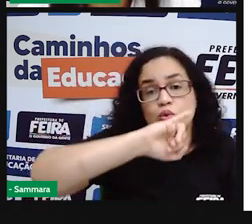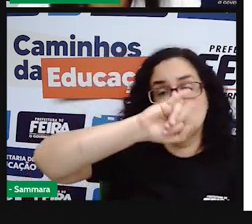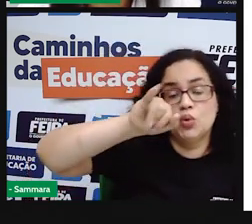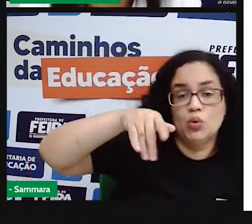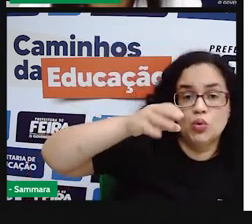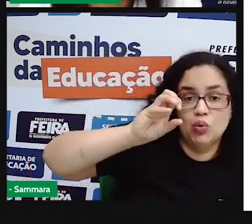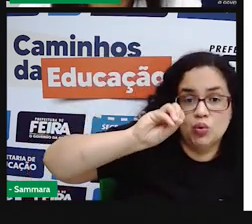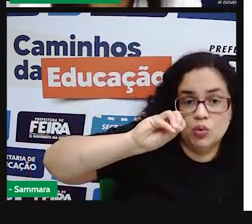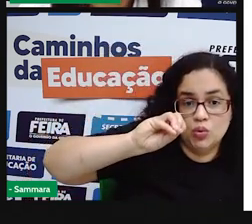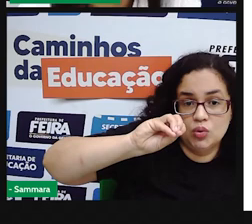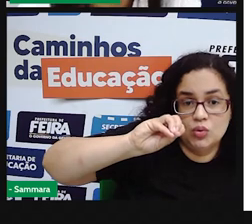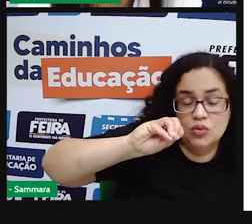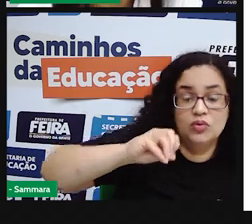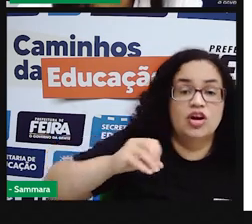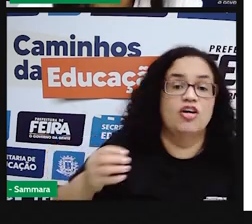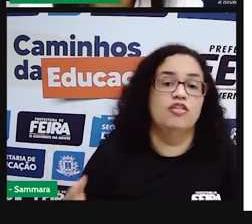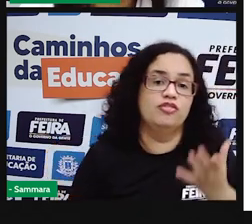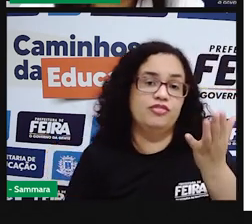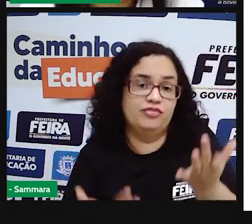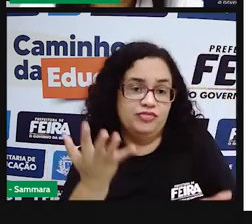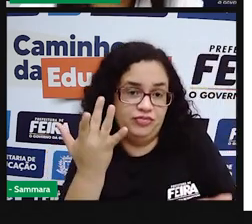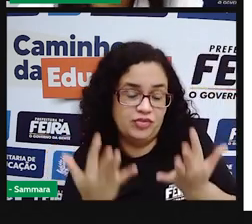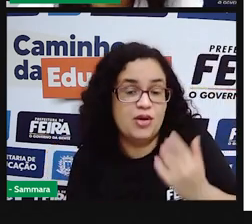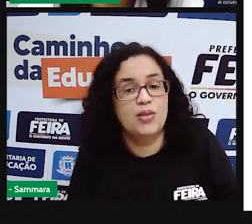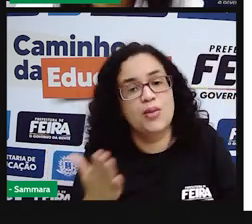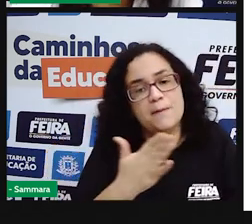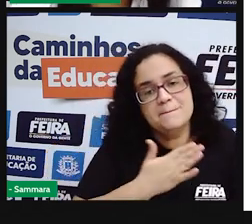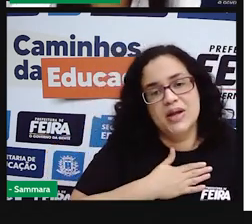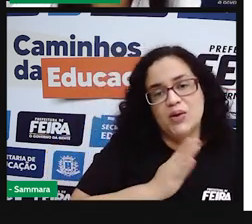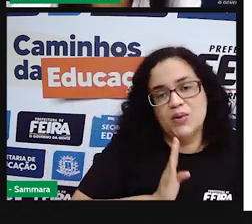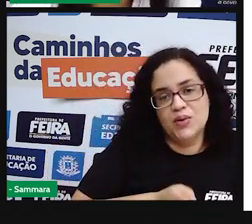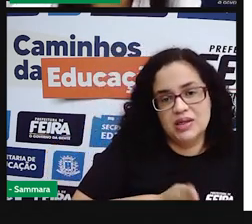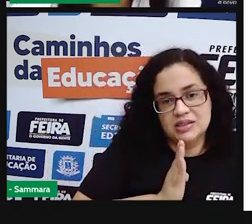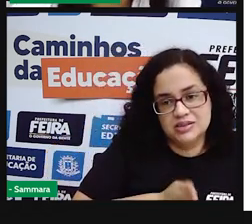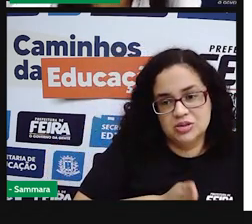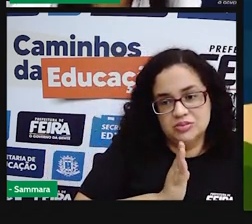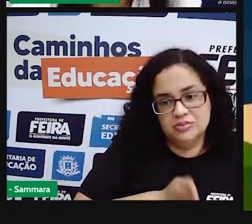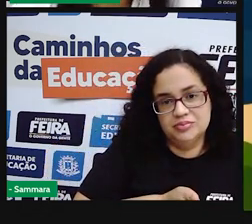João, acende a fogueira do meu coração.